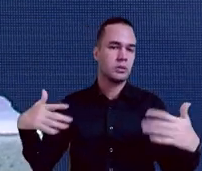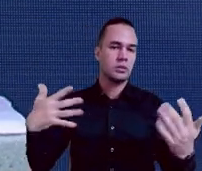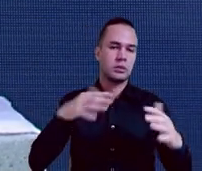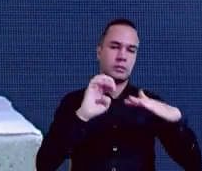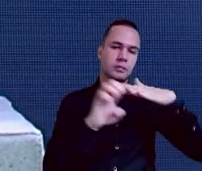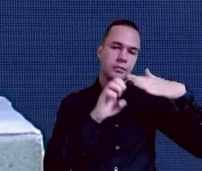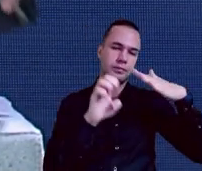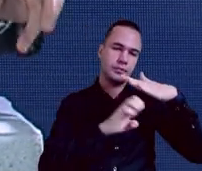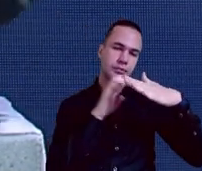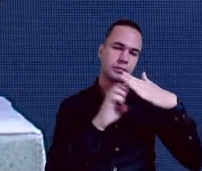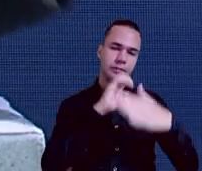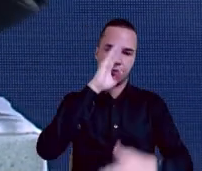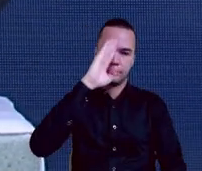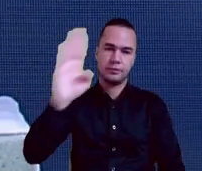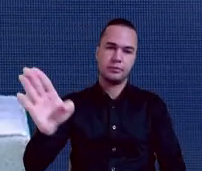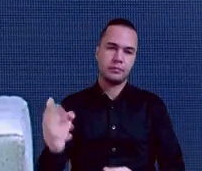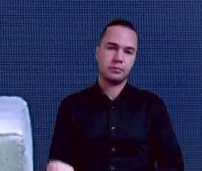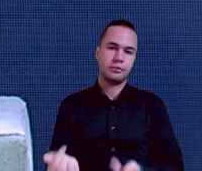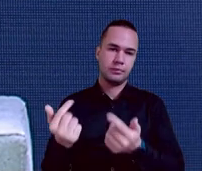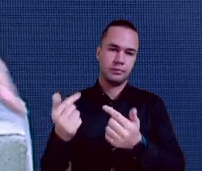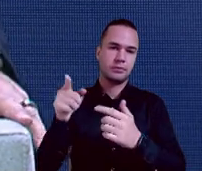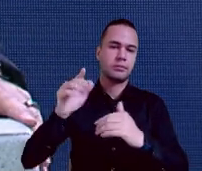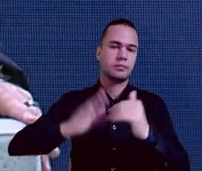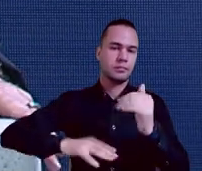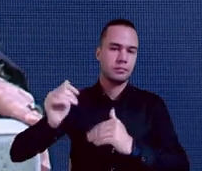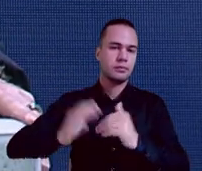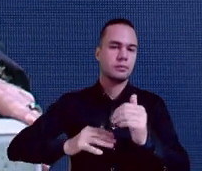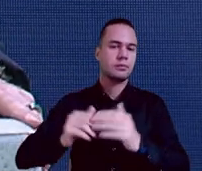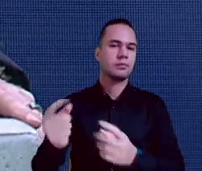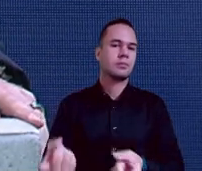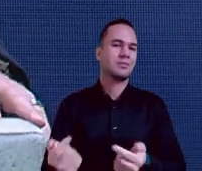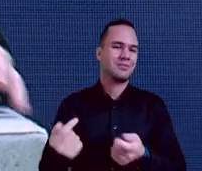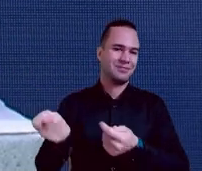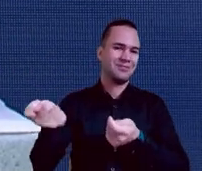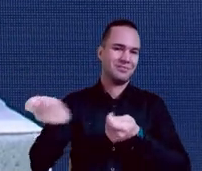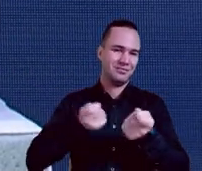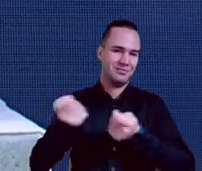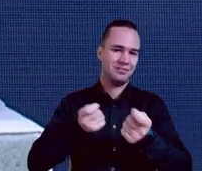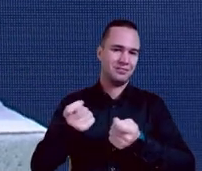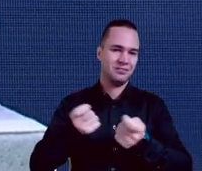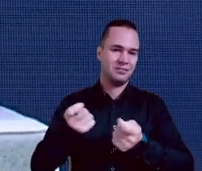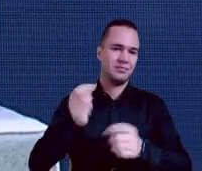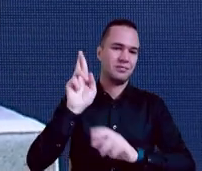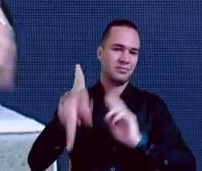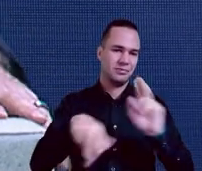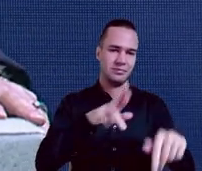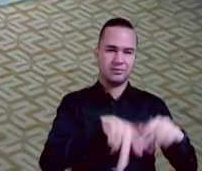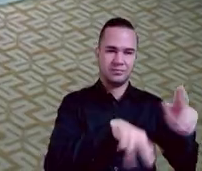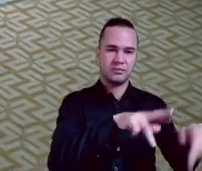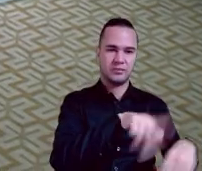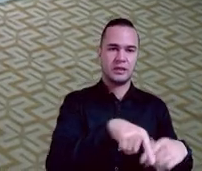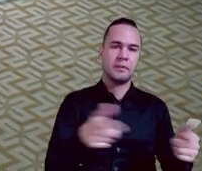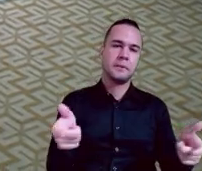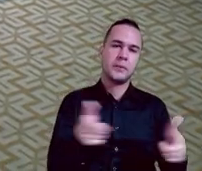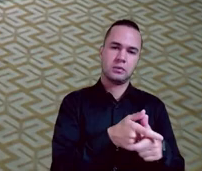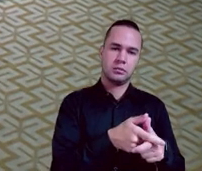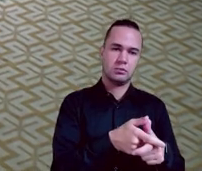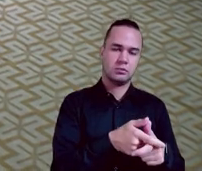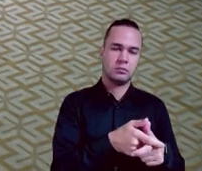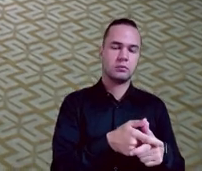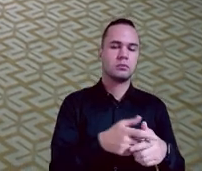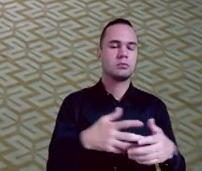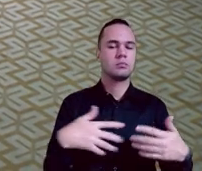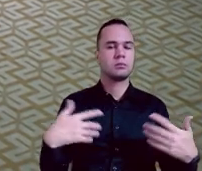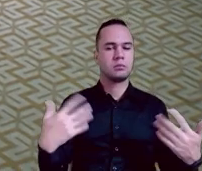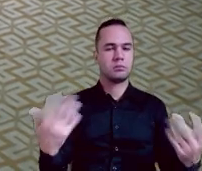gerar ganhos de eficiência em diferentes setores economia ainda muito pequenas elas tendem a